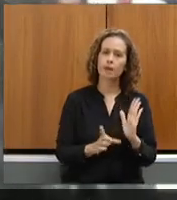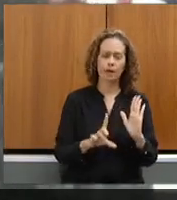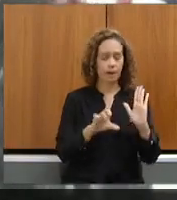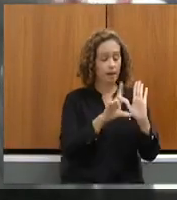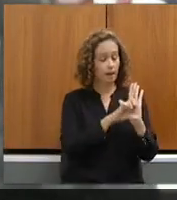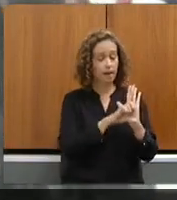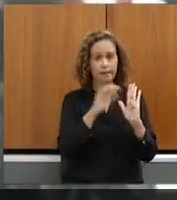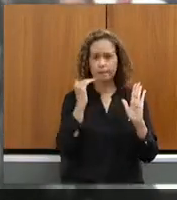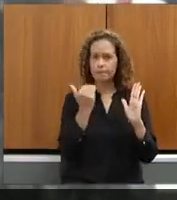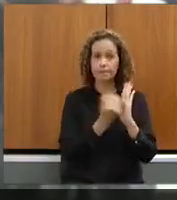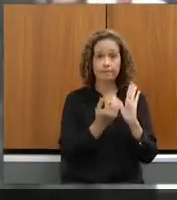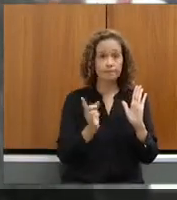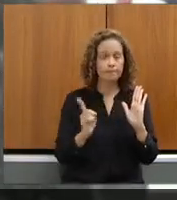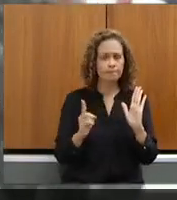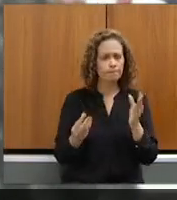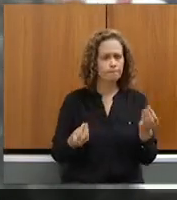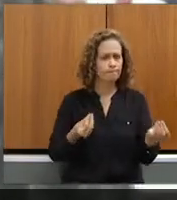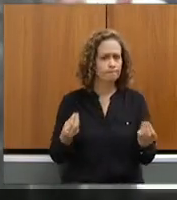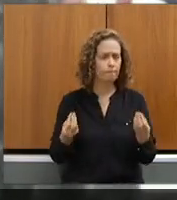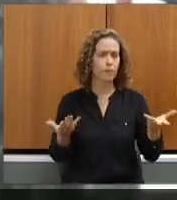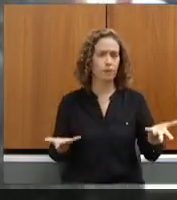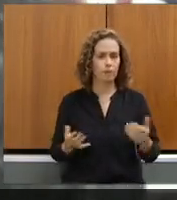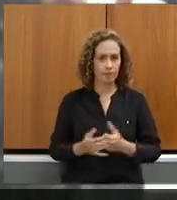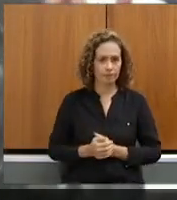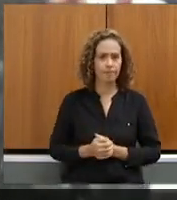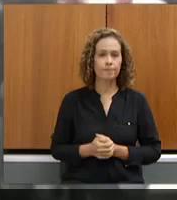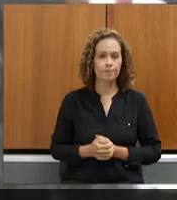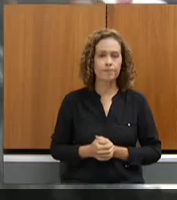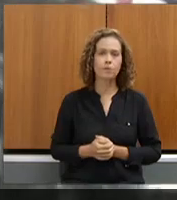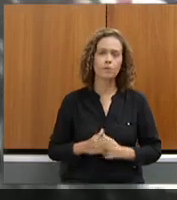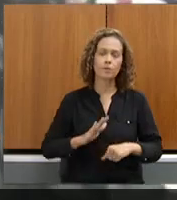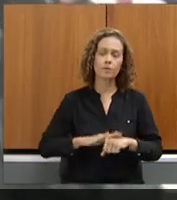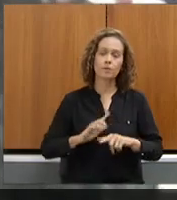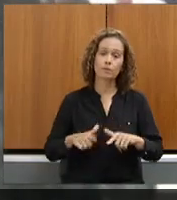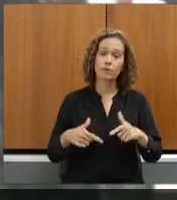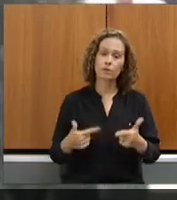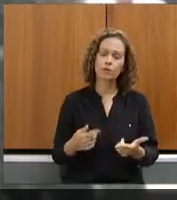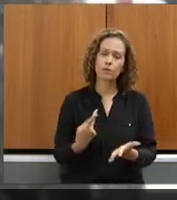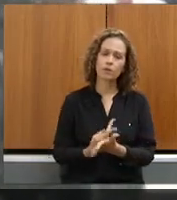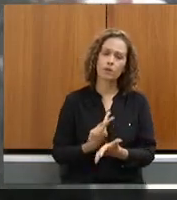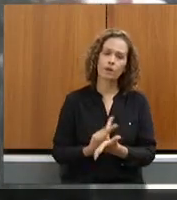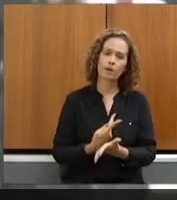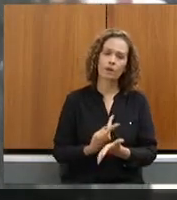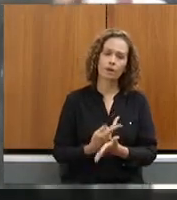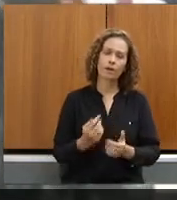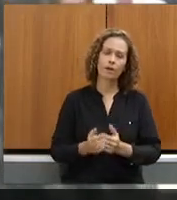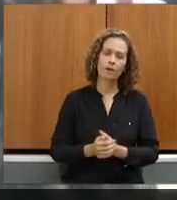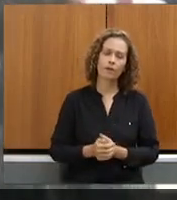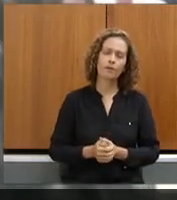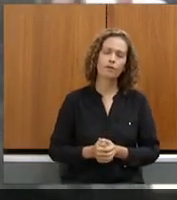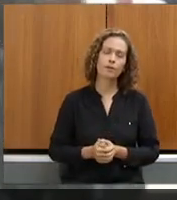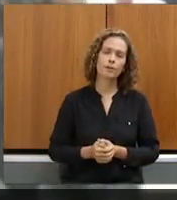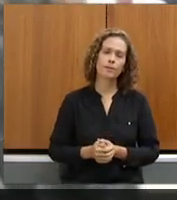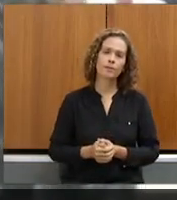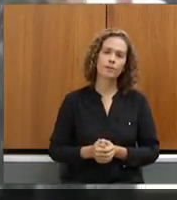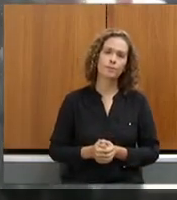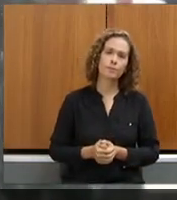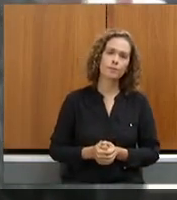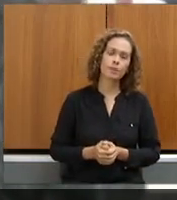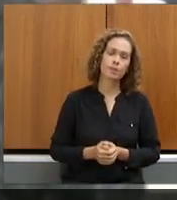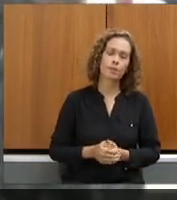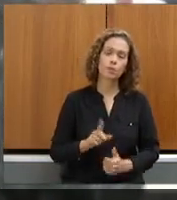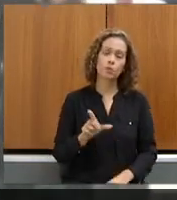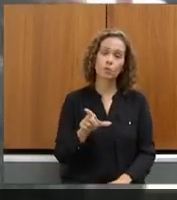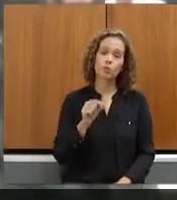ler é caso de improbidade e está agindo na legalidade ao assaltar de como discricionária uma